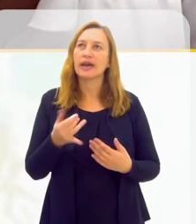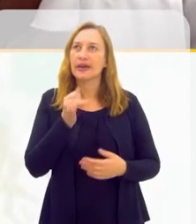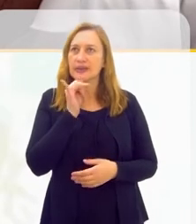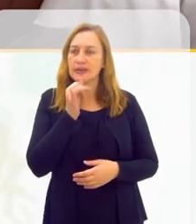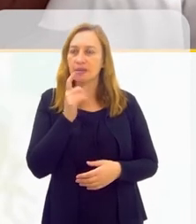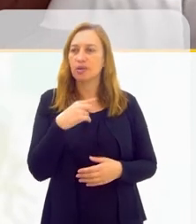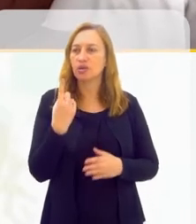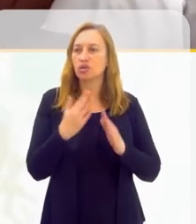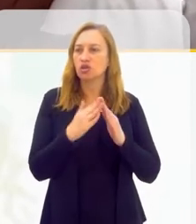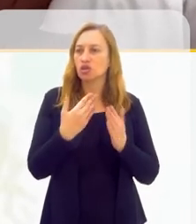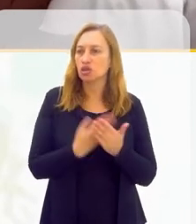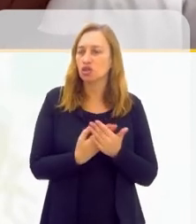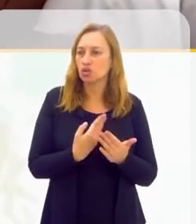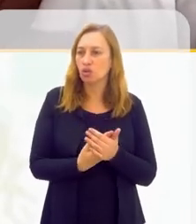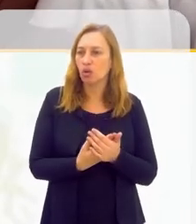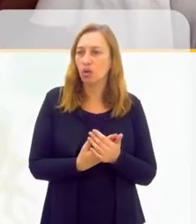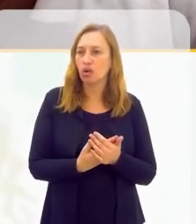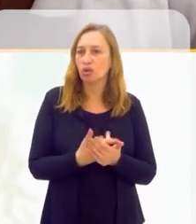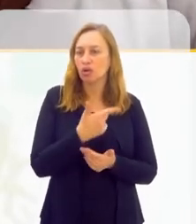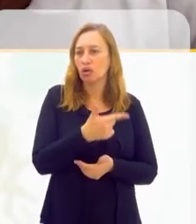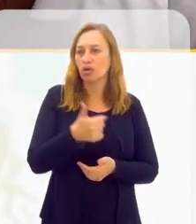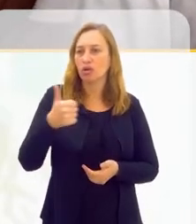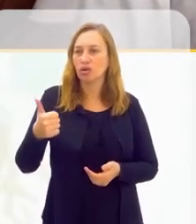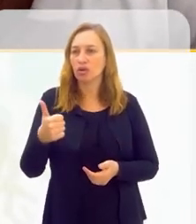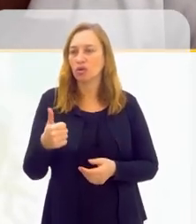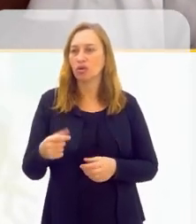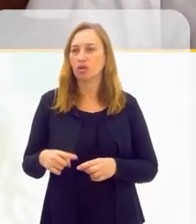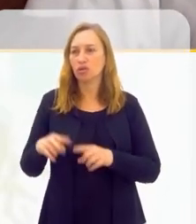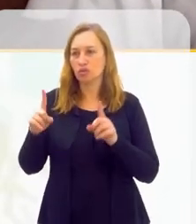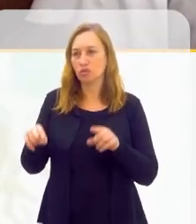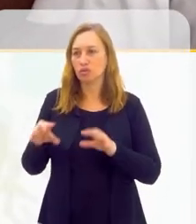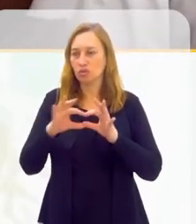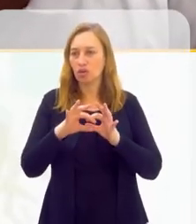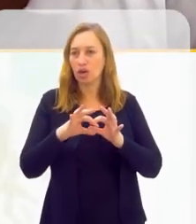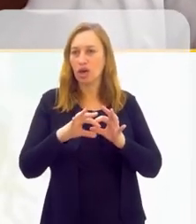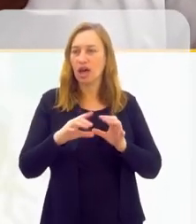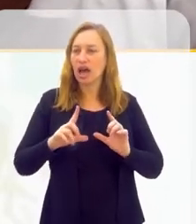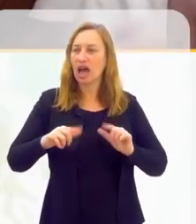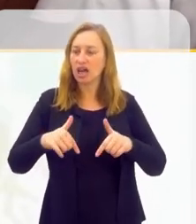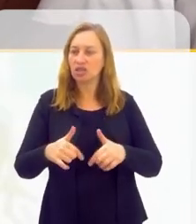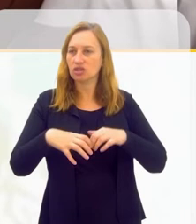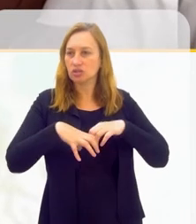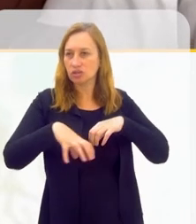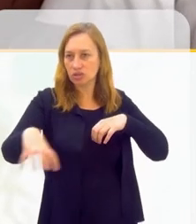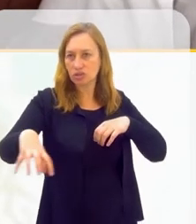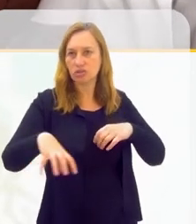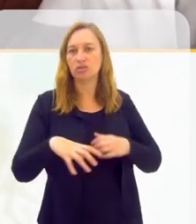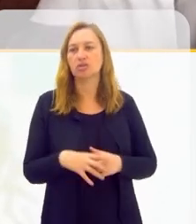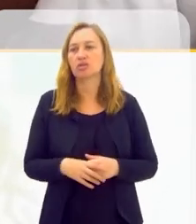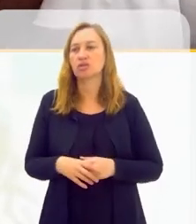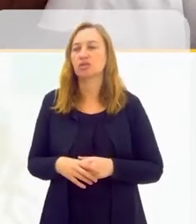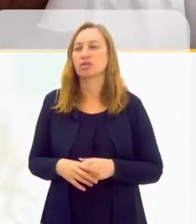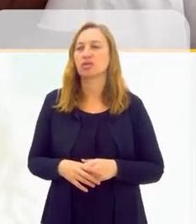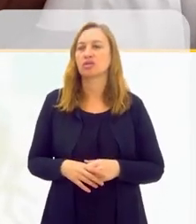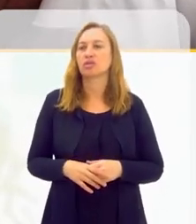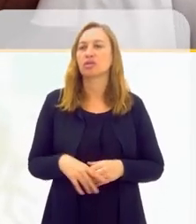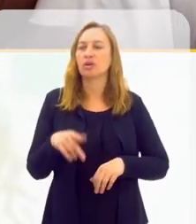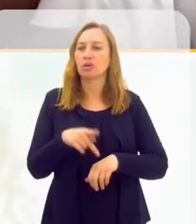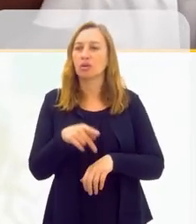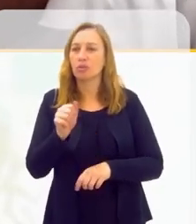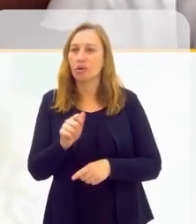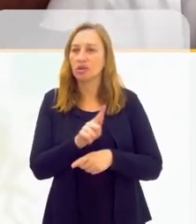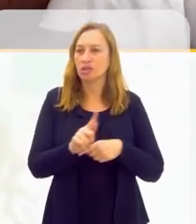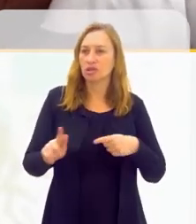por exemplo, a nossa escola em fevereiro de 2021 a funcionar ainda à distância, em regime de ensino à distância, nós arrancámos